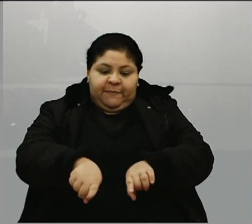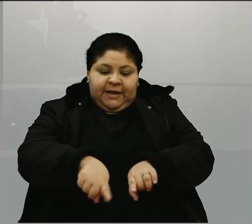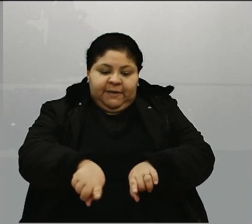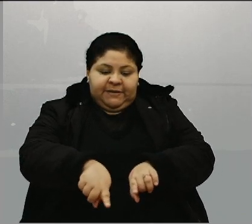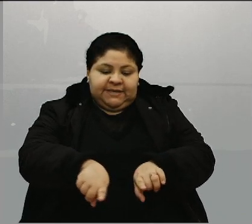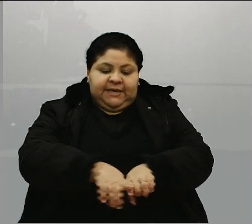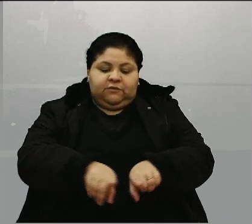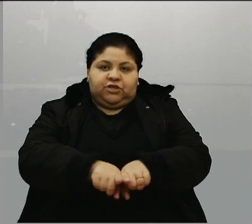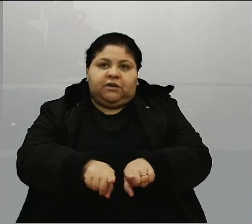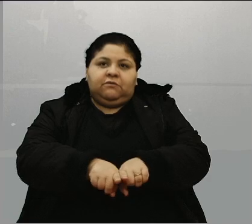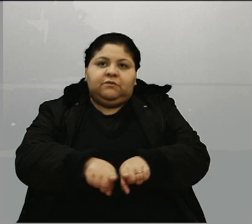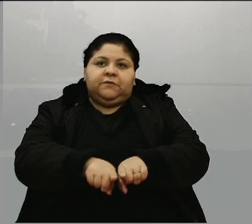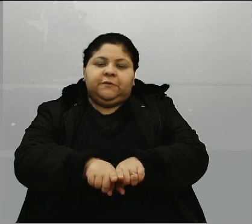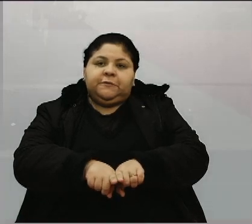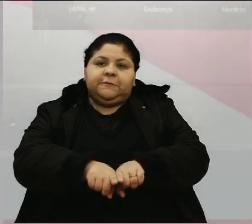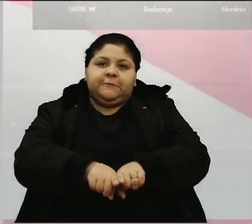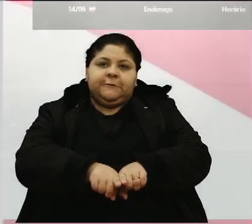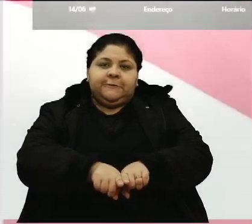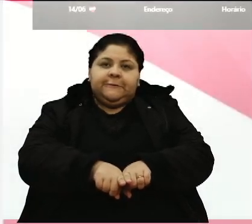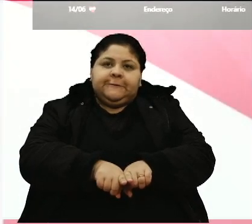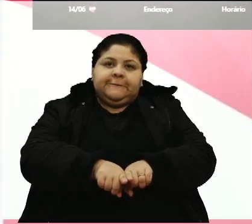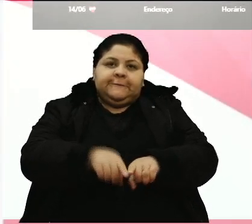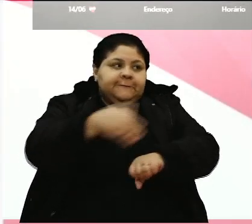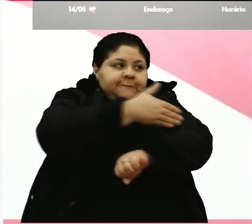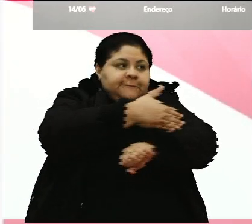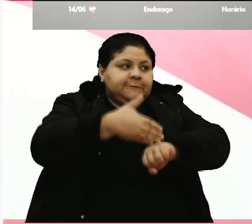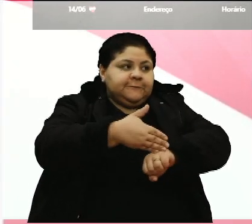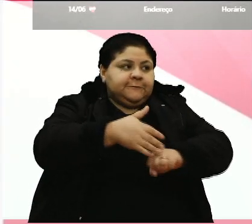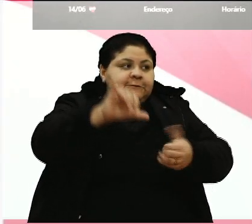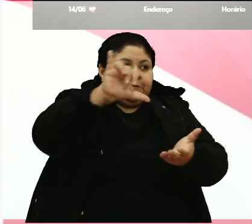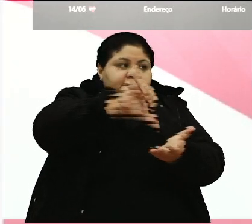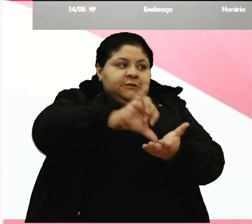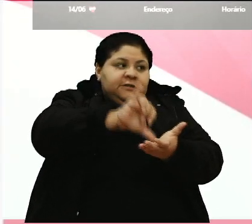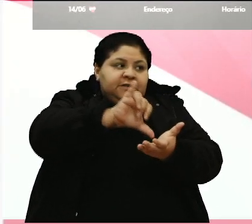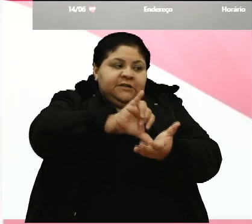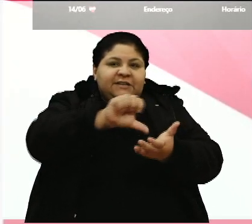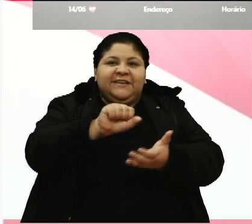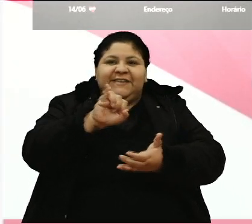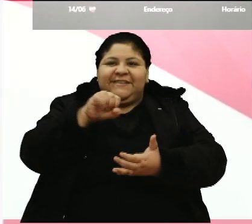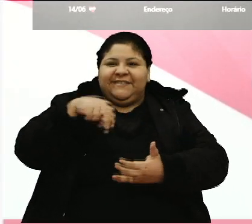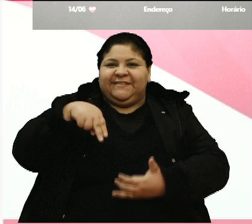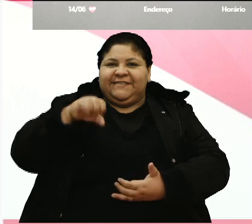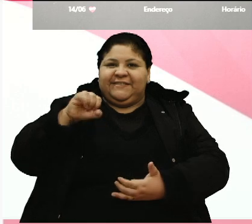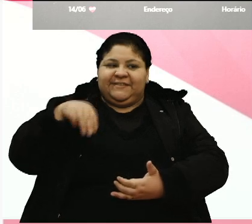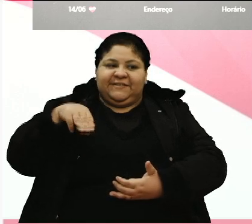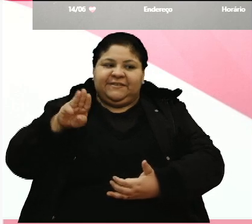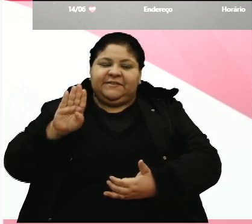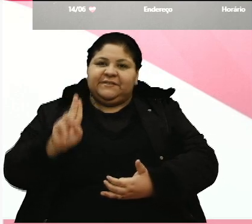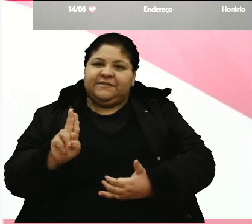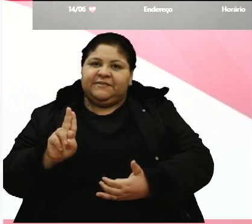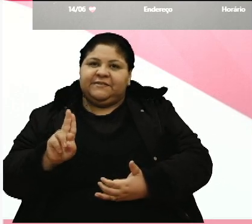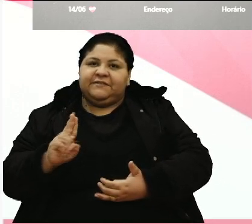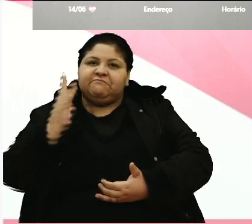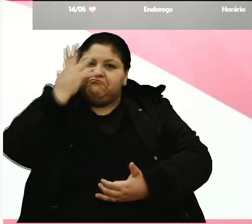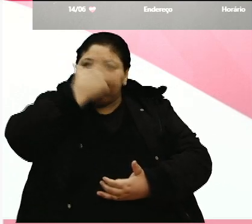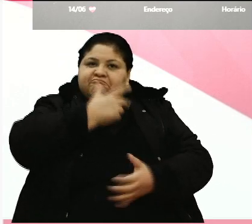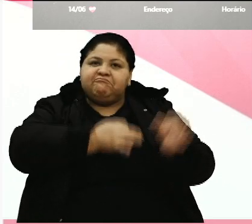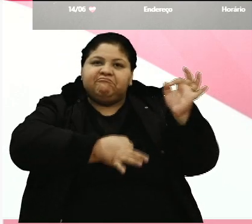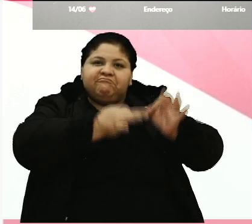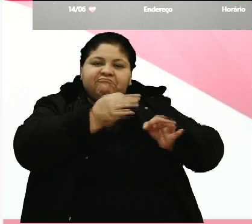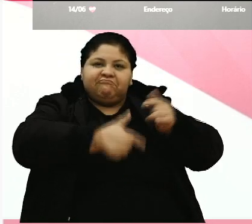Caxias do Sul, né, que opera ali na rua Sinimbu 520, no 6º andar, oferece um belo serviço,